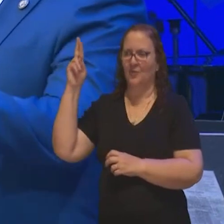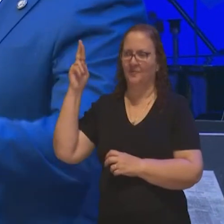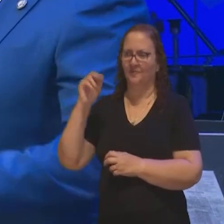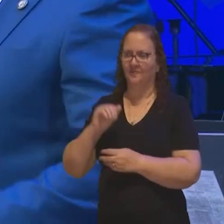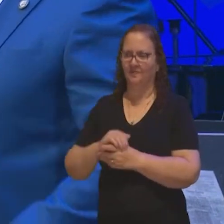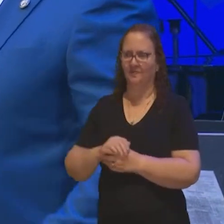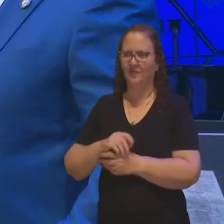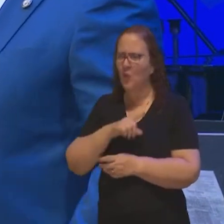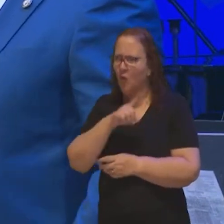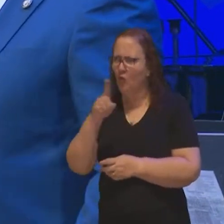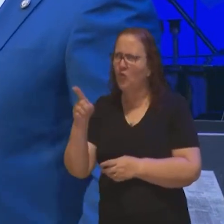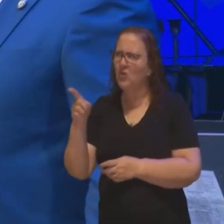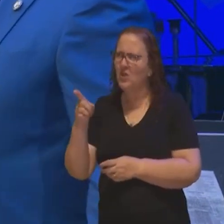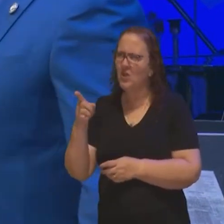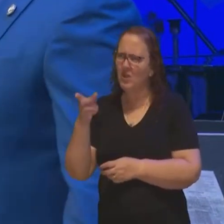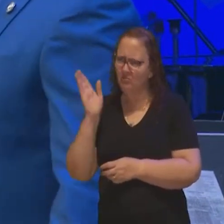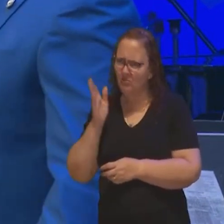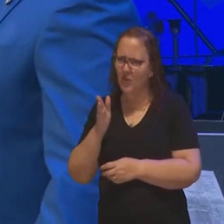Você está na presença do Senhor?